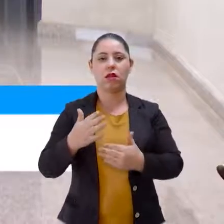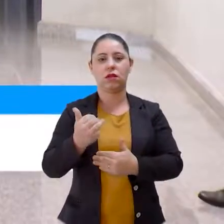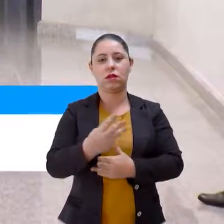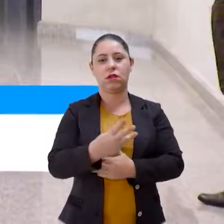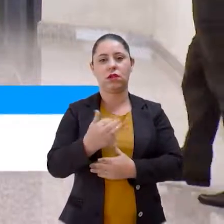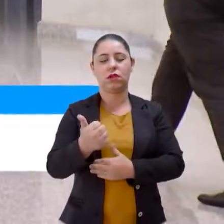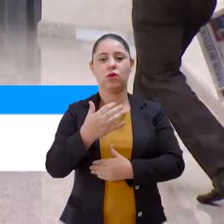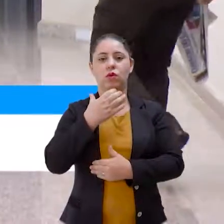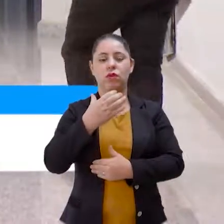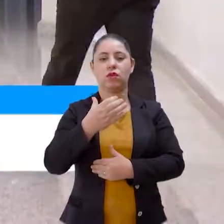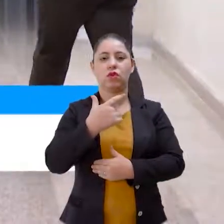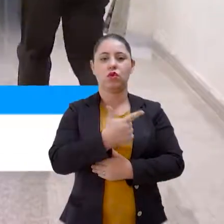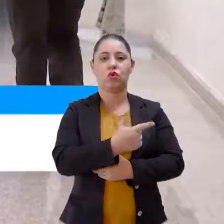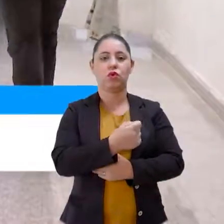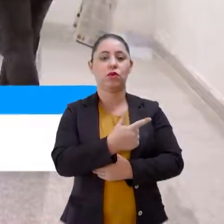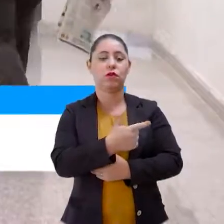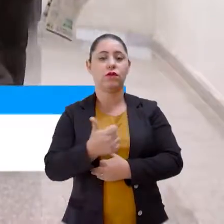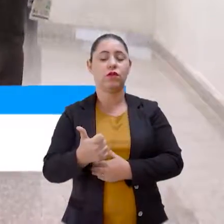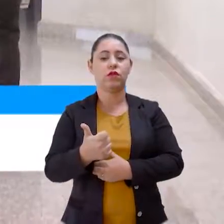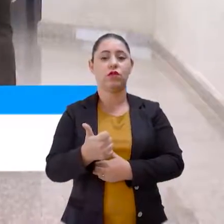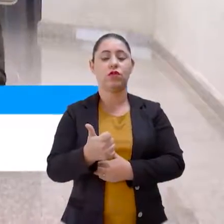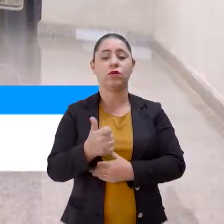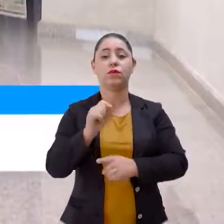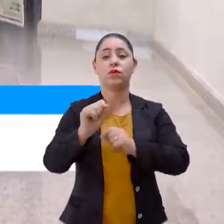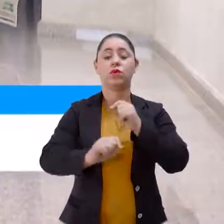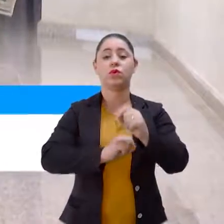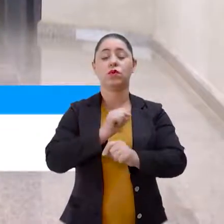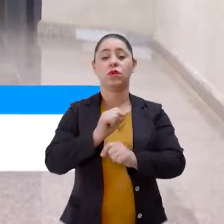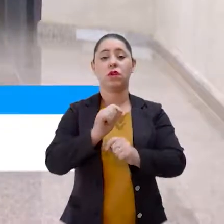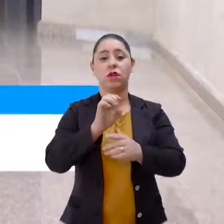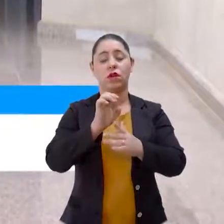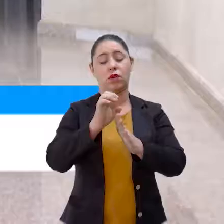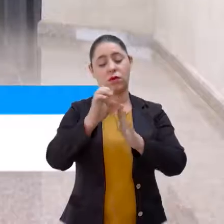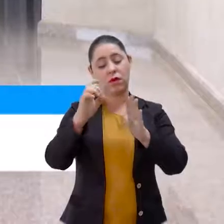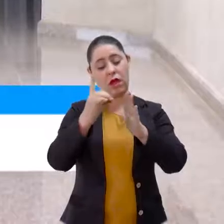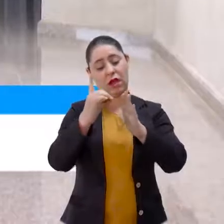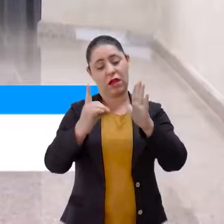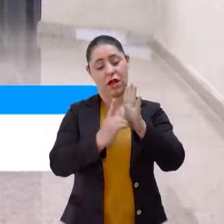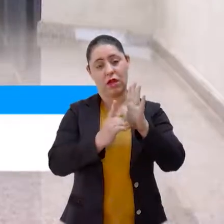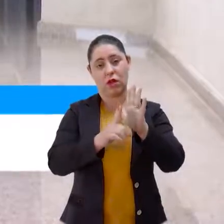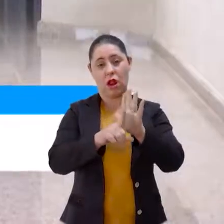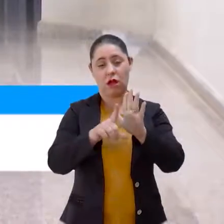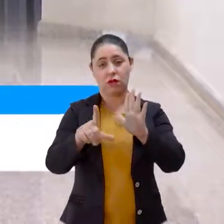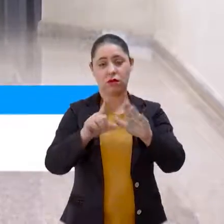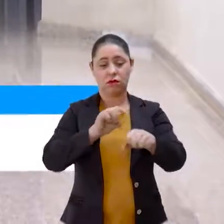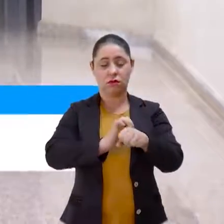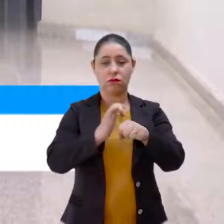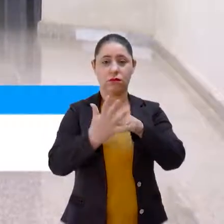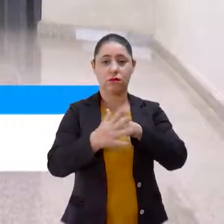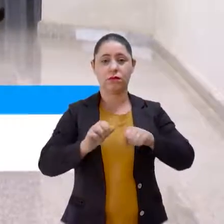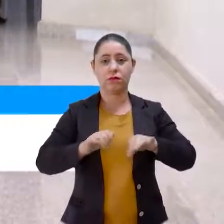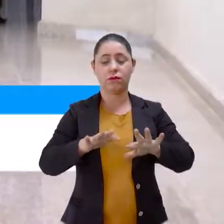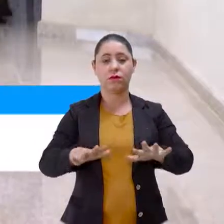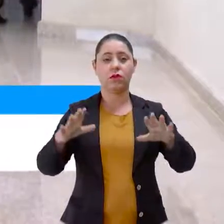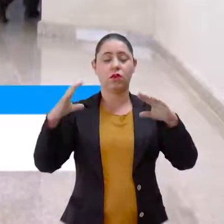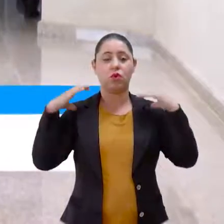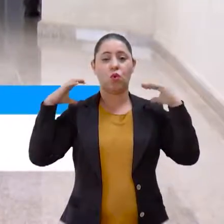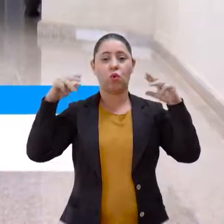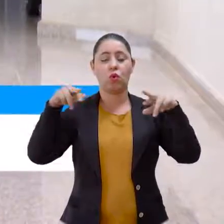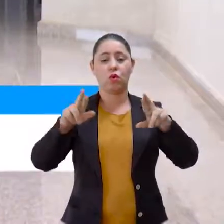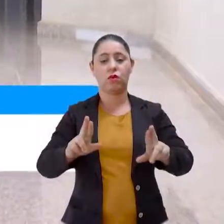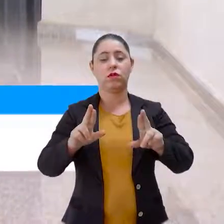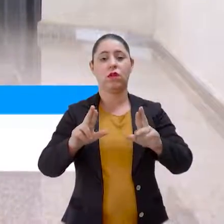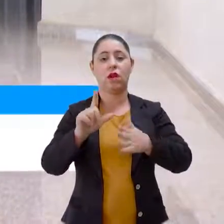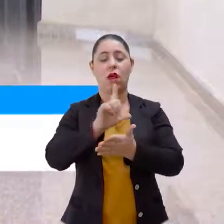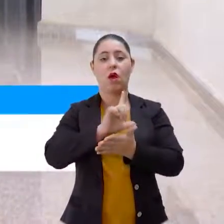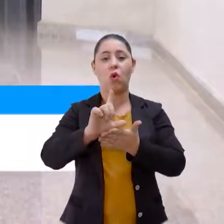até 31 de dezembro de 2021 a ocorrência de estado de calamidade pública nos municípios de Costa